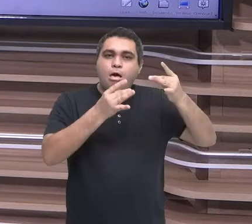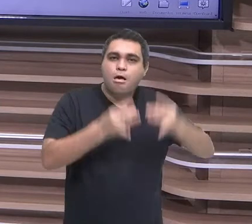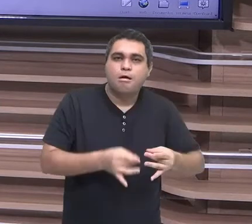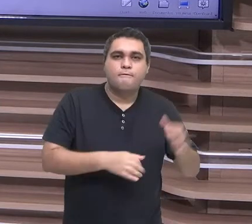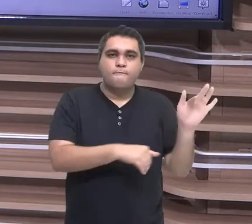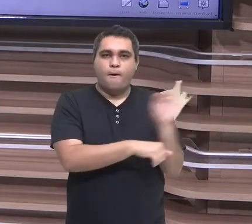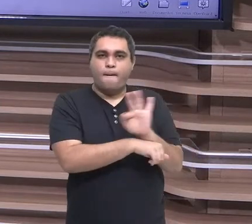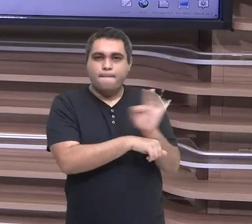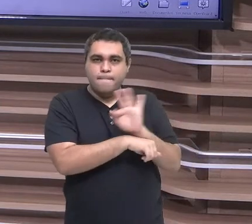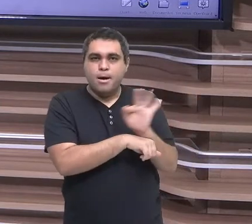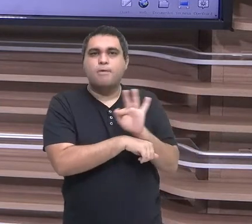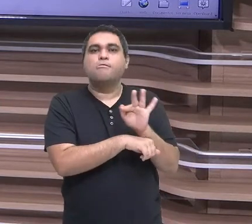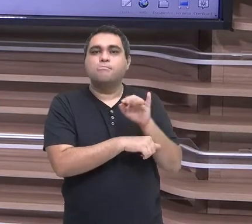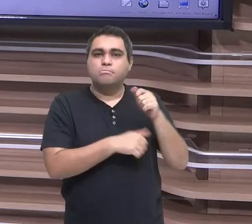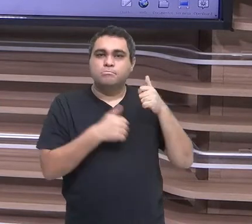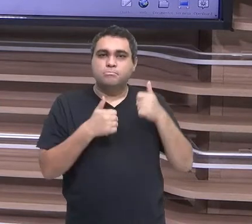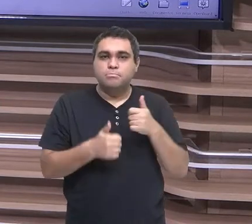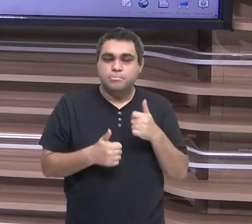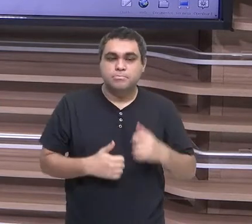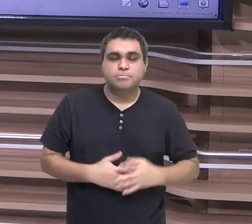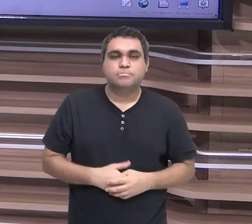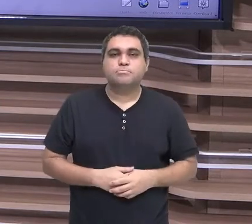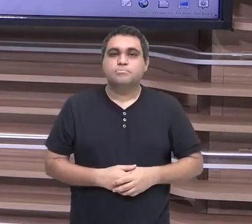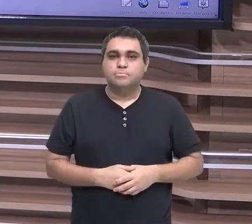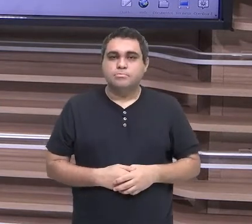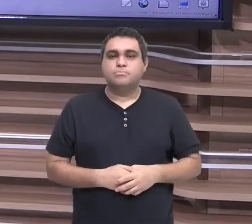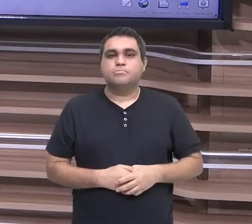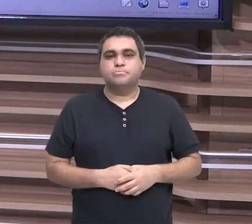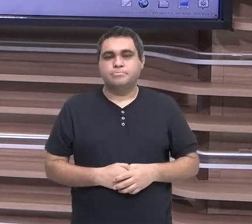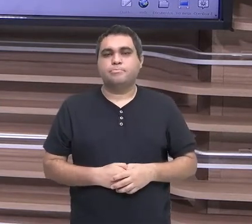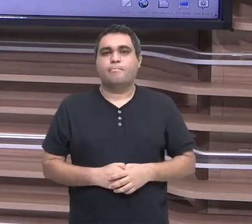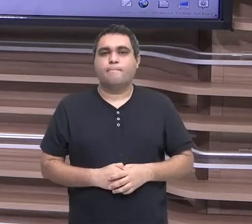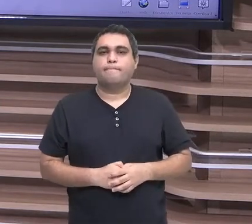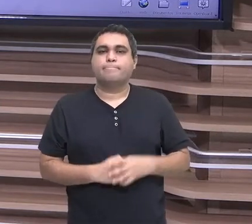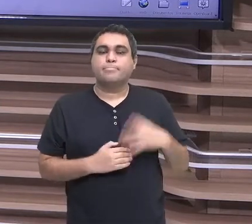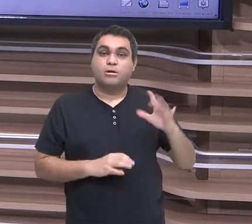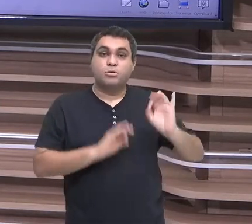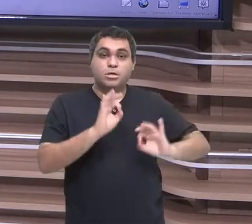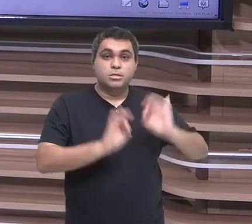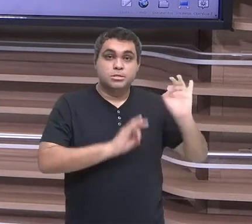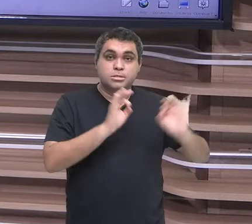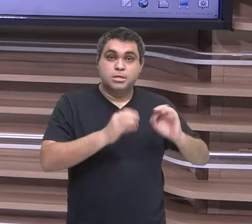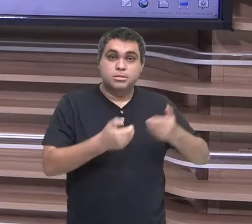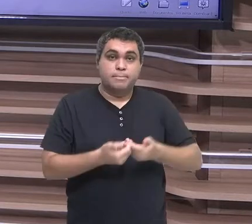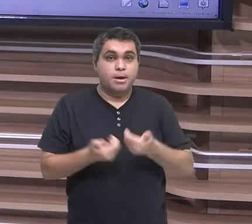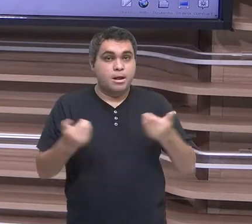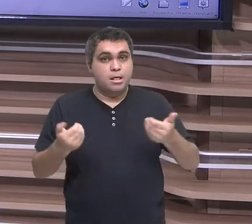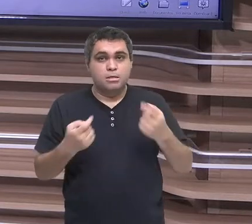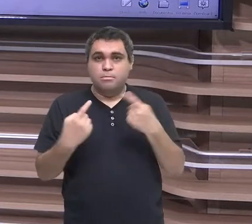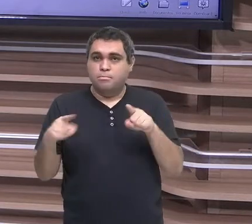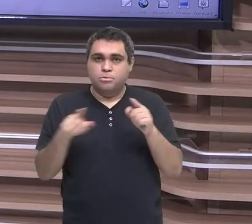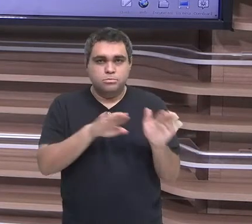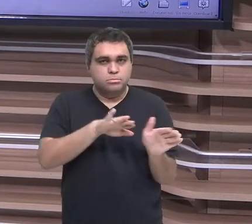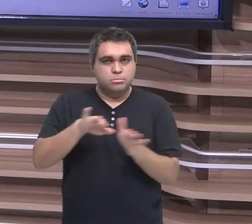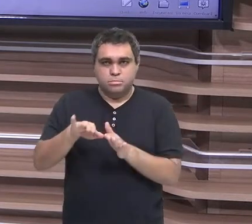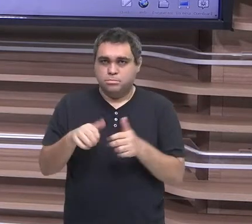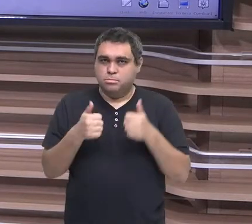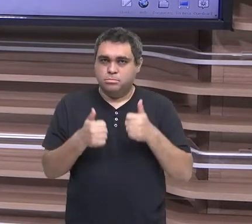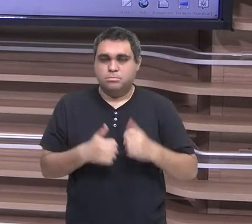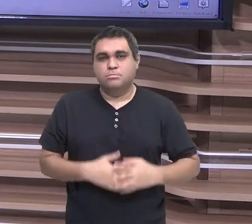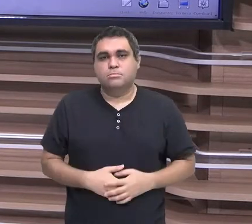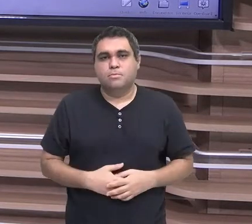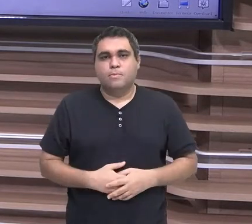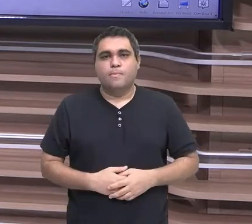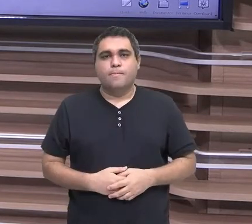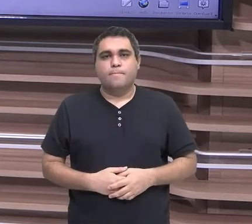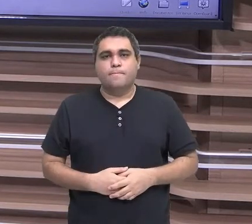trovadorismo, né? Origina-se lá, mas ele vem sendo trabalhado e vem separado ali dos instrumentos musicais e parte apenas